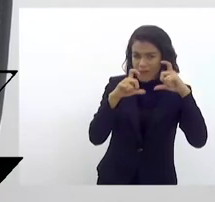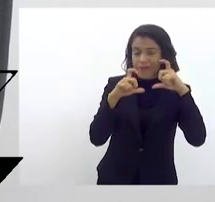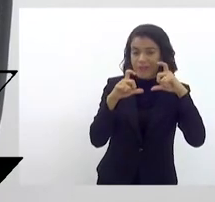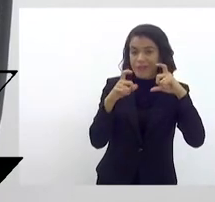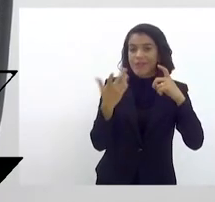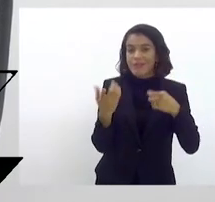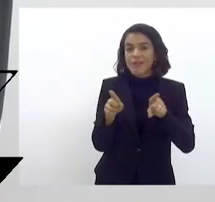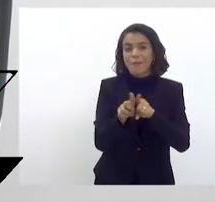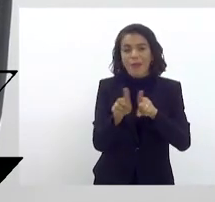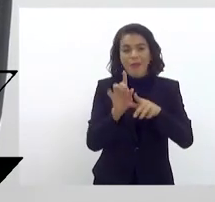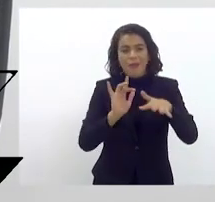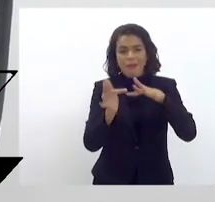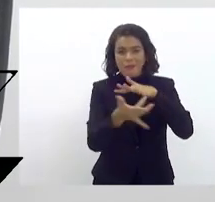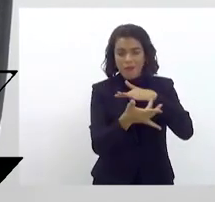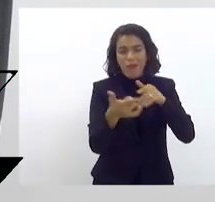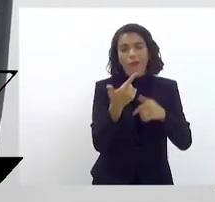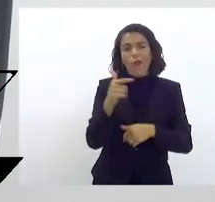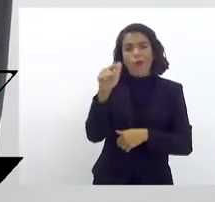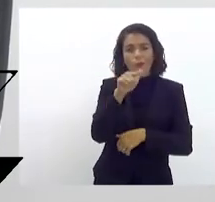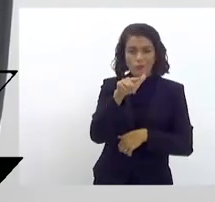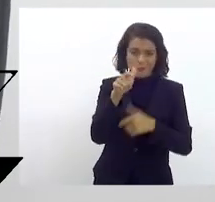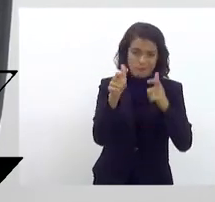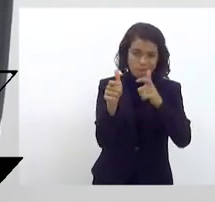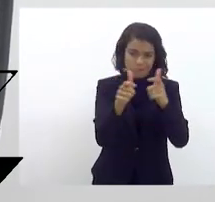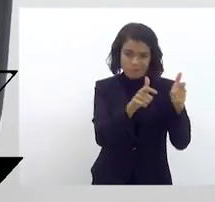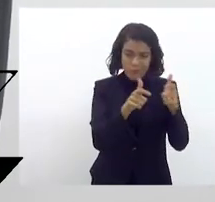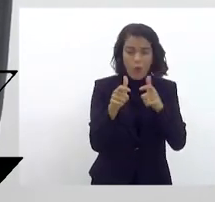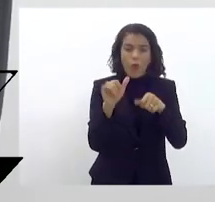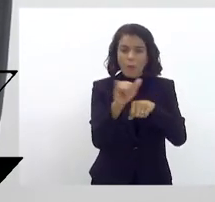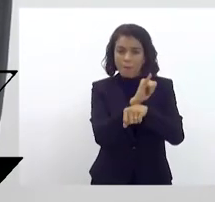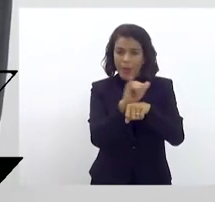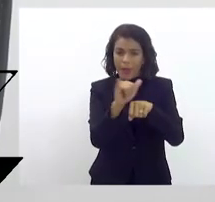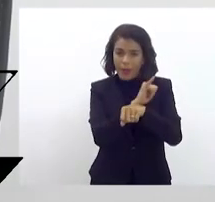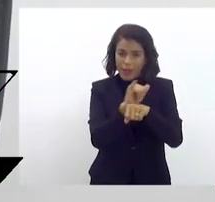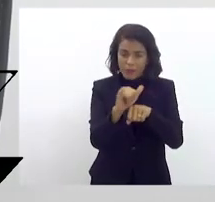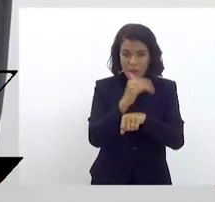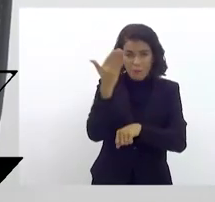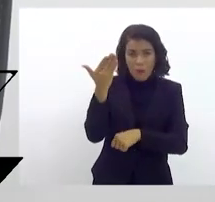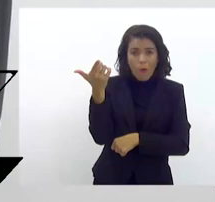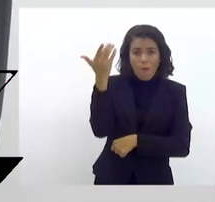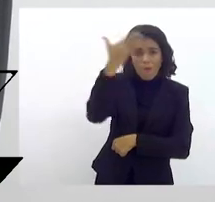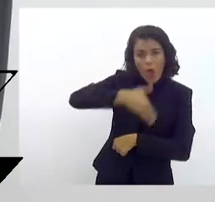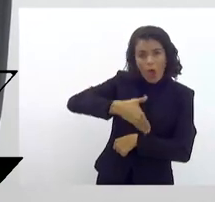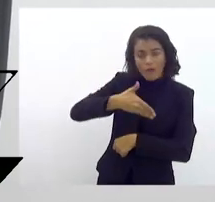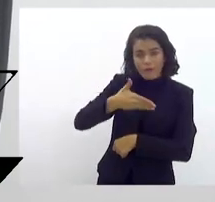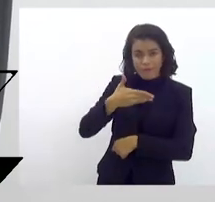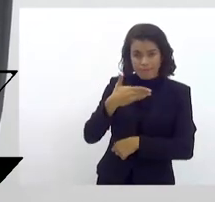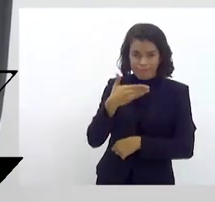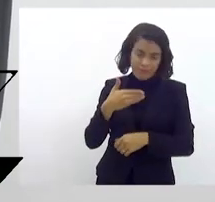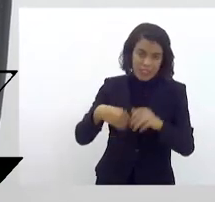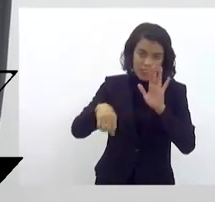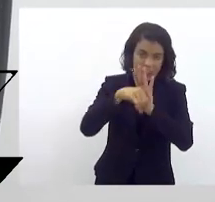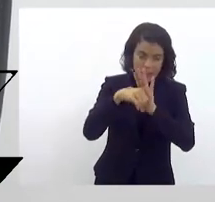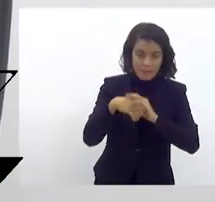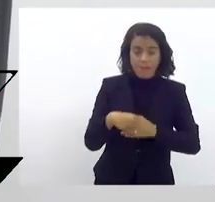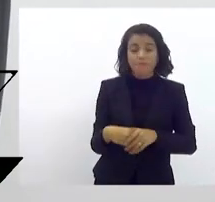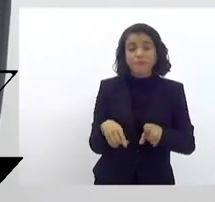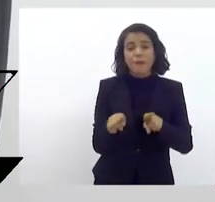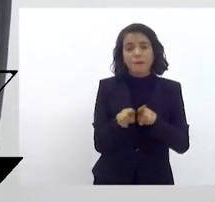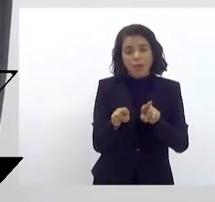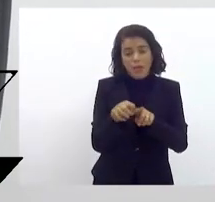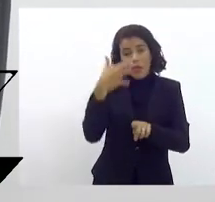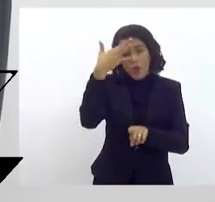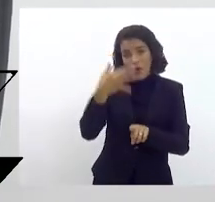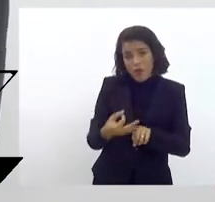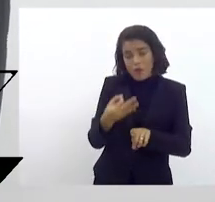fotografias redes sociais e outras fontes como método de produção de prova em matéria penal ou seja compreender através